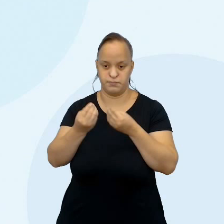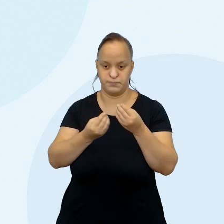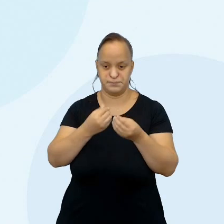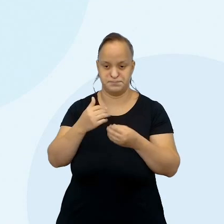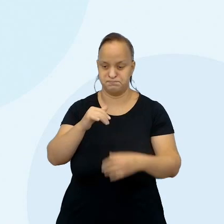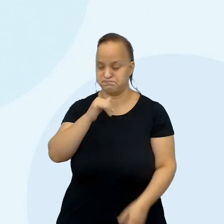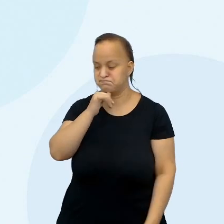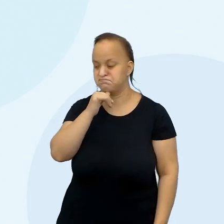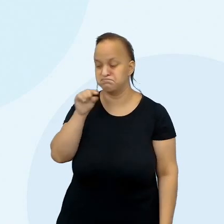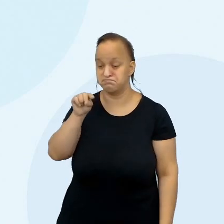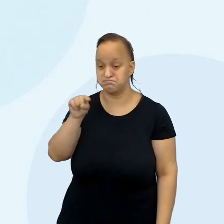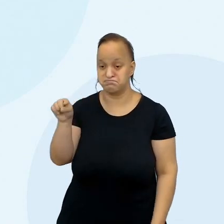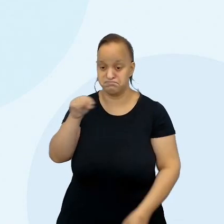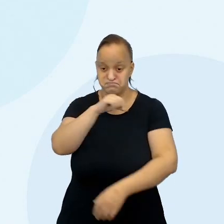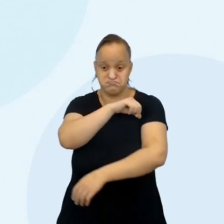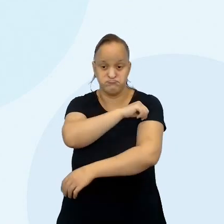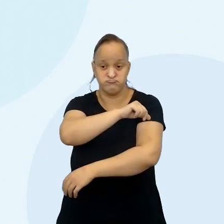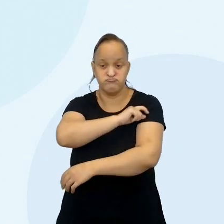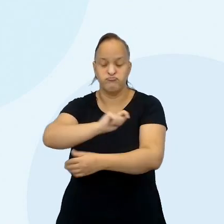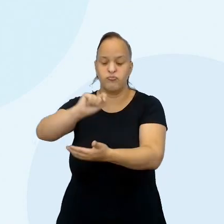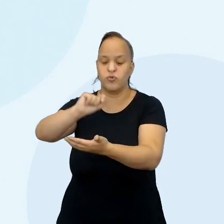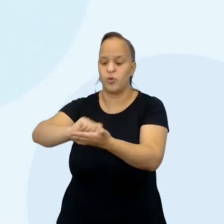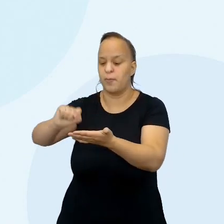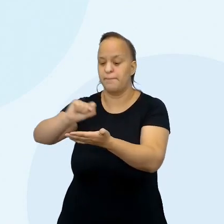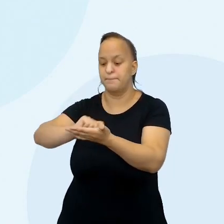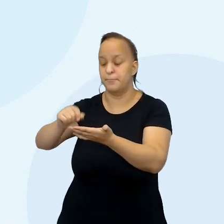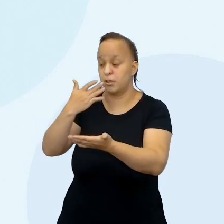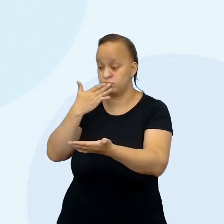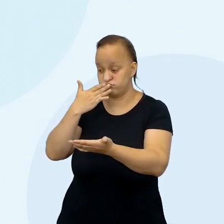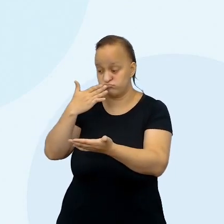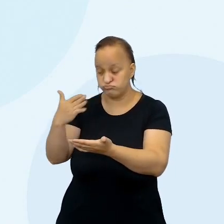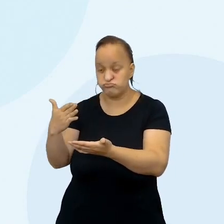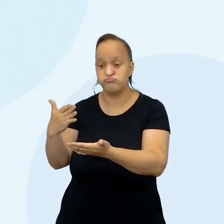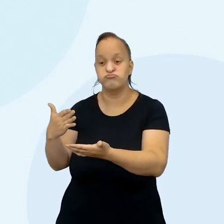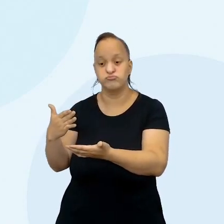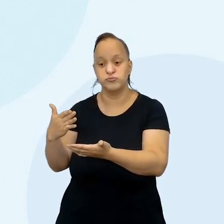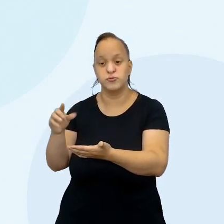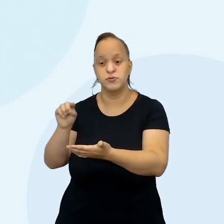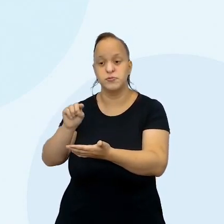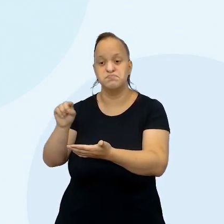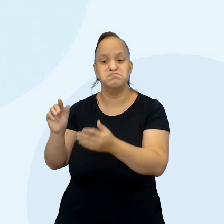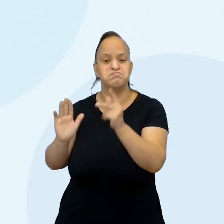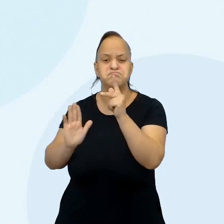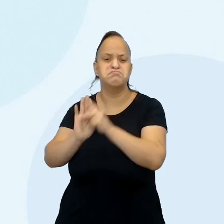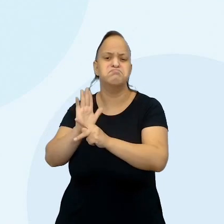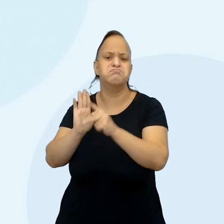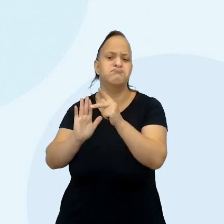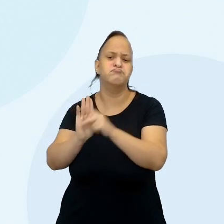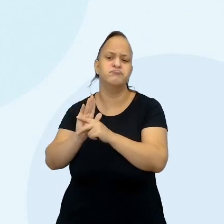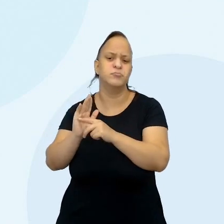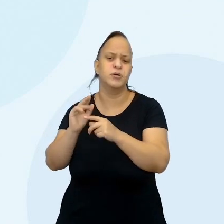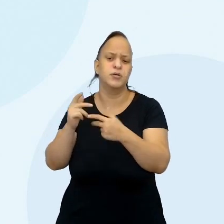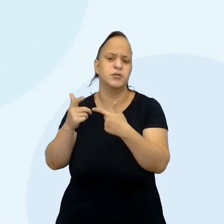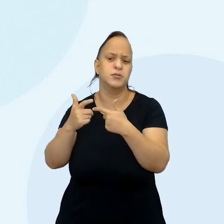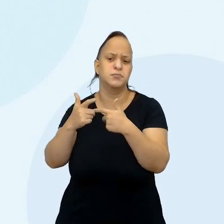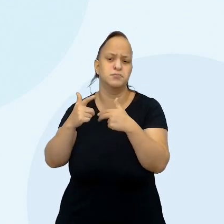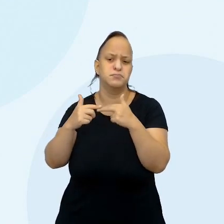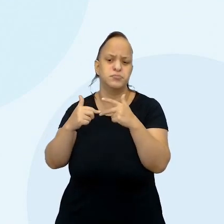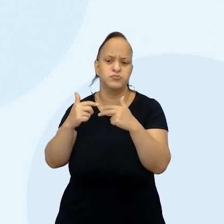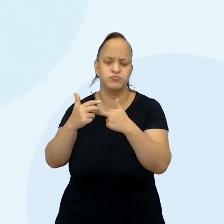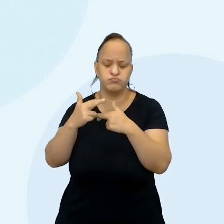estudantes solicitarem que registrem no diário de bordo os aspectos do seu projeto que